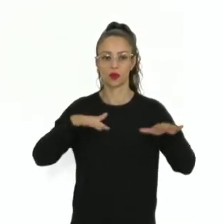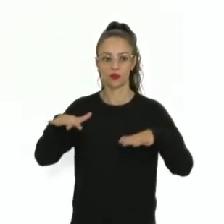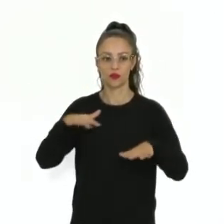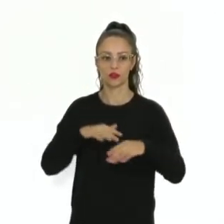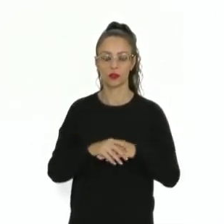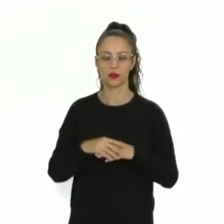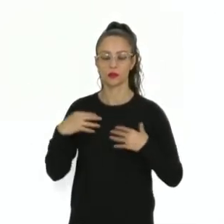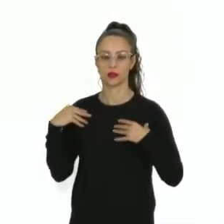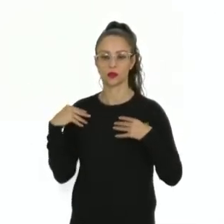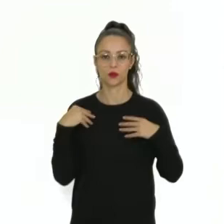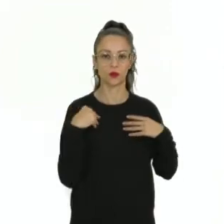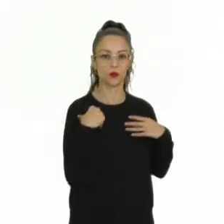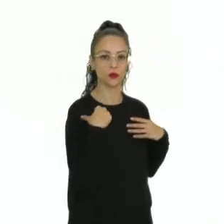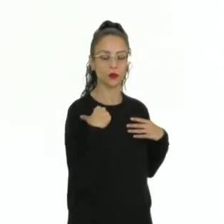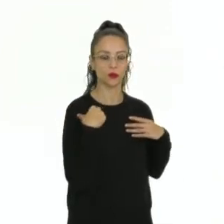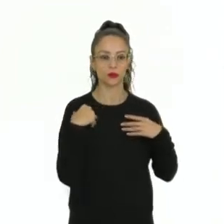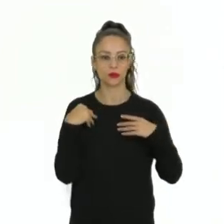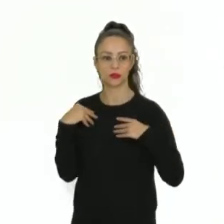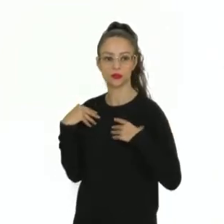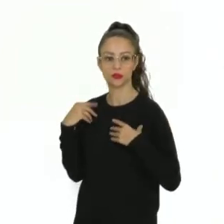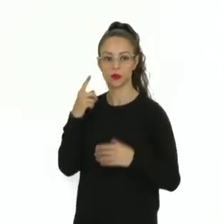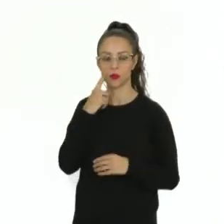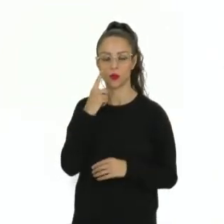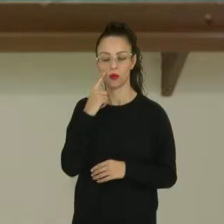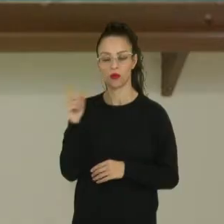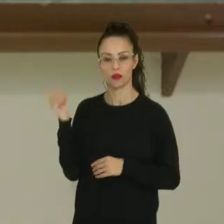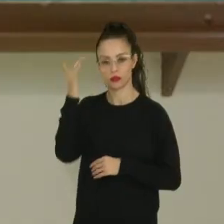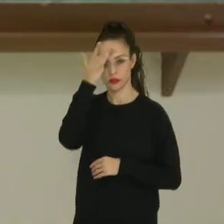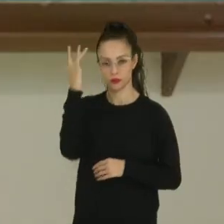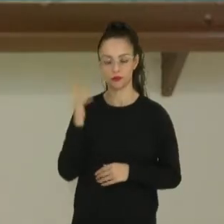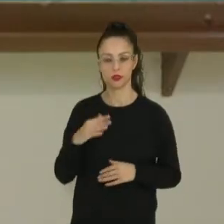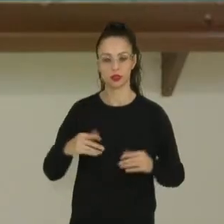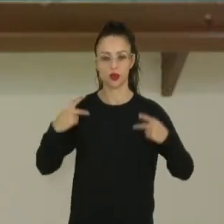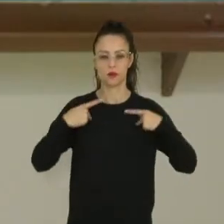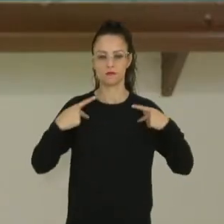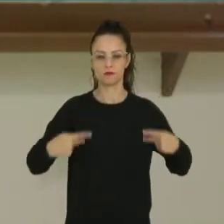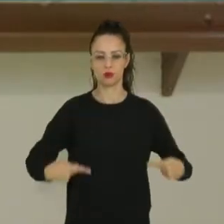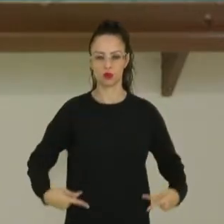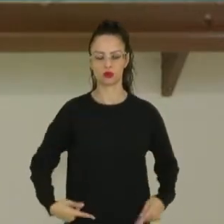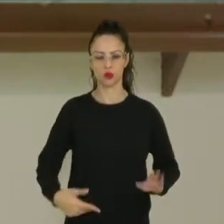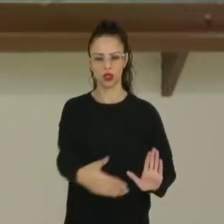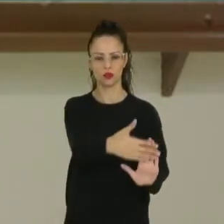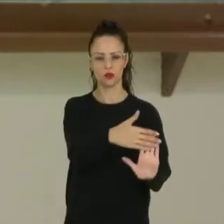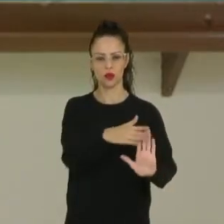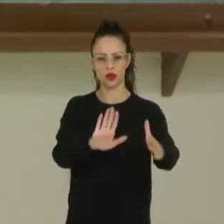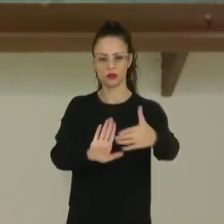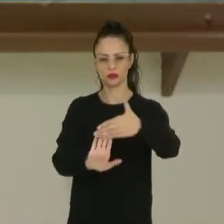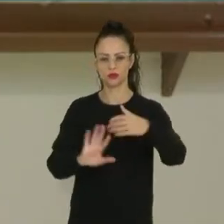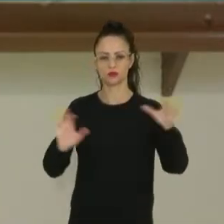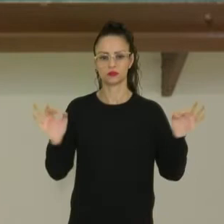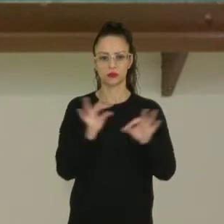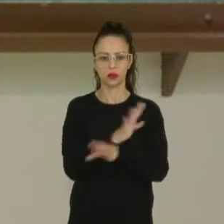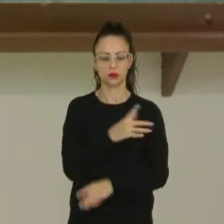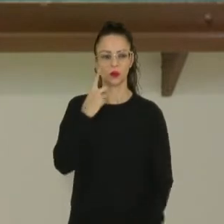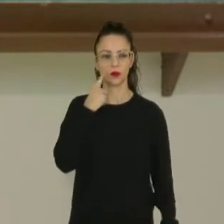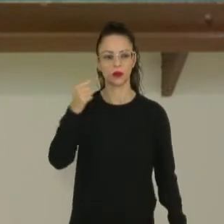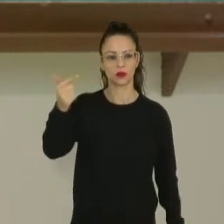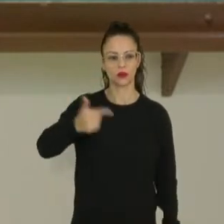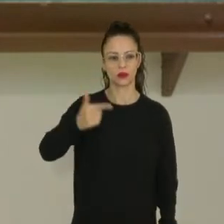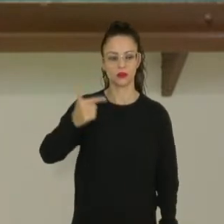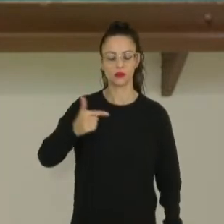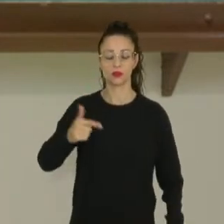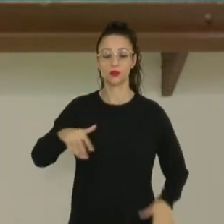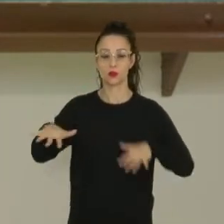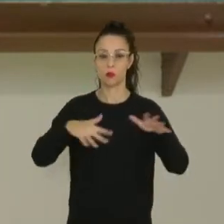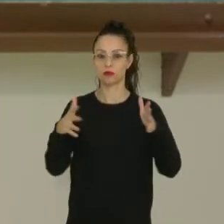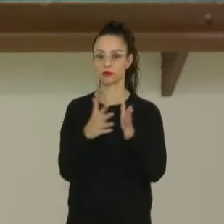de tronco, né? As pessoas na postura, totalmente alongado. Na segunda imagem, nós temos movimentos